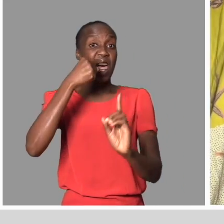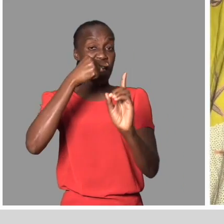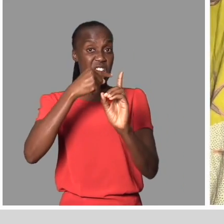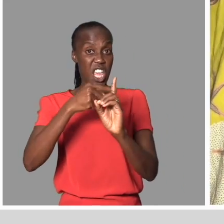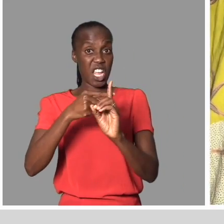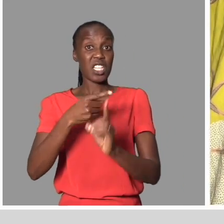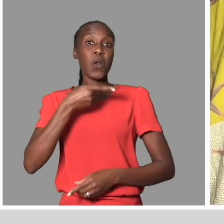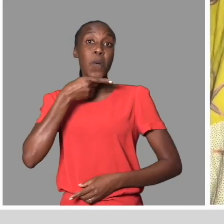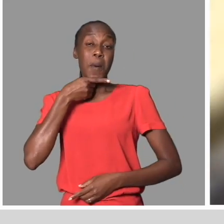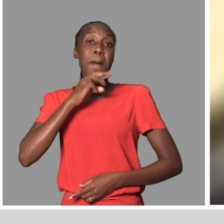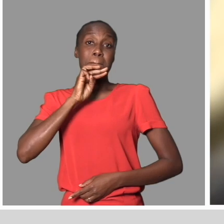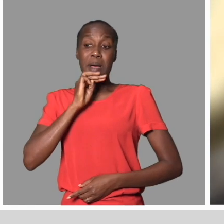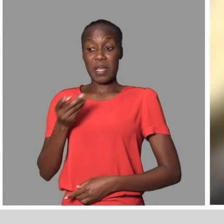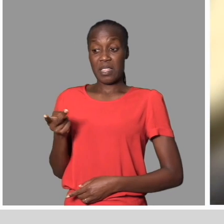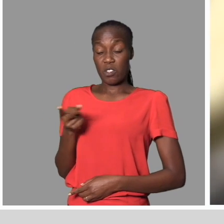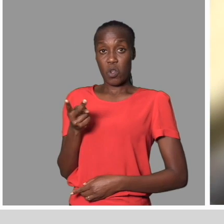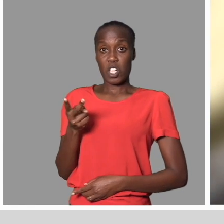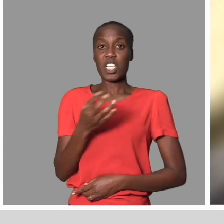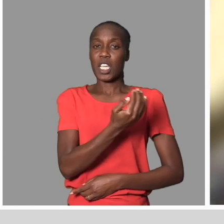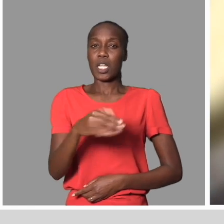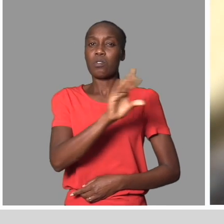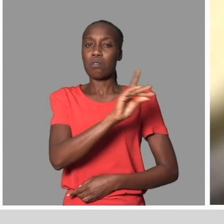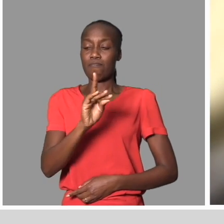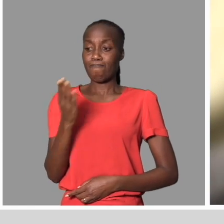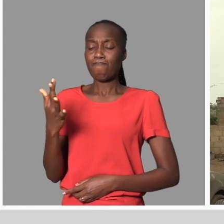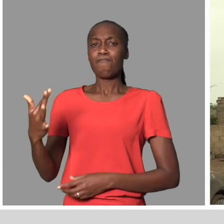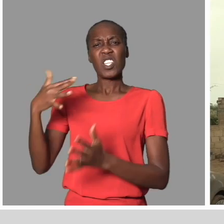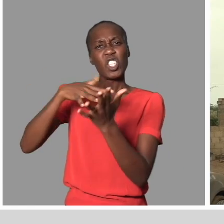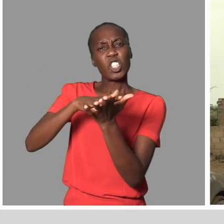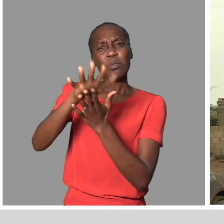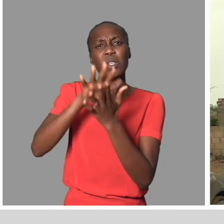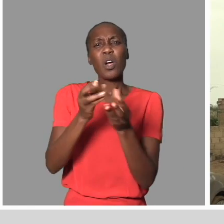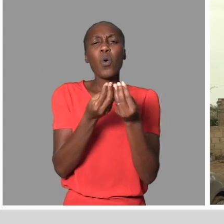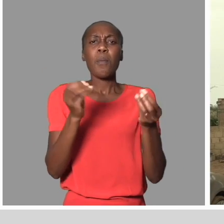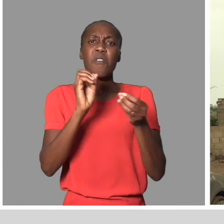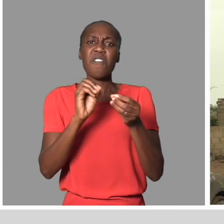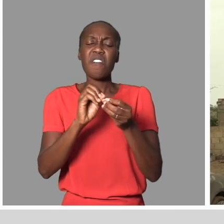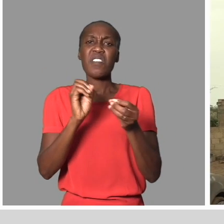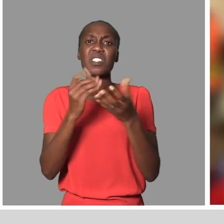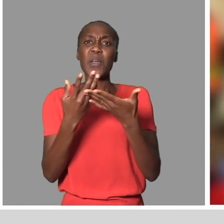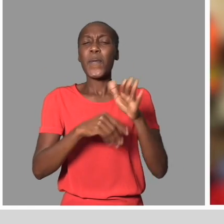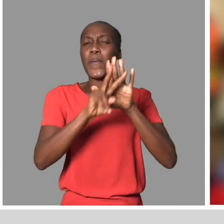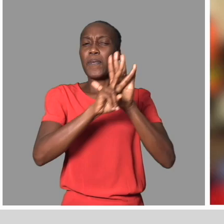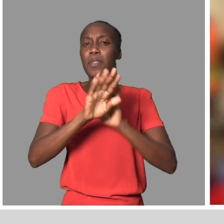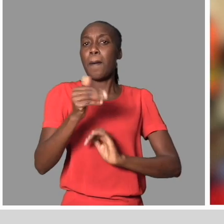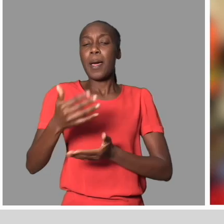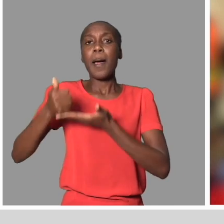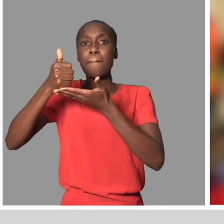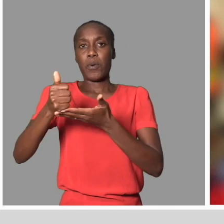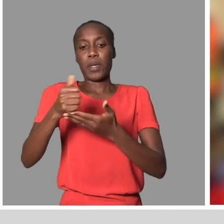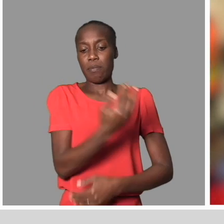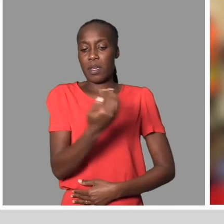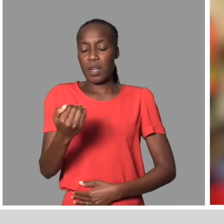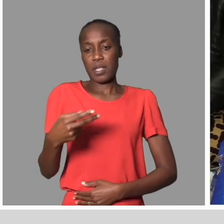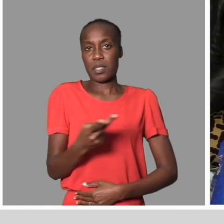dos pais dos menores com deficiência, conta como tiveram a iniciativa de fazer o vídeo de apoio aos